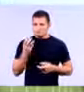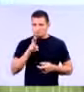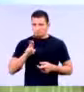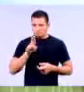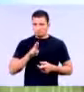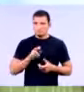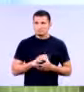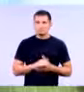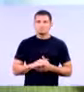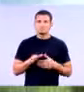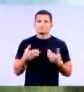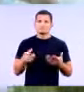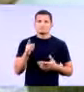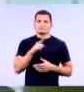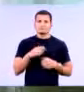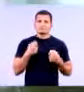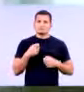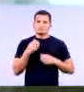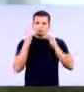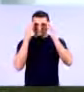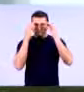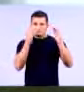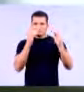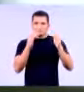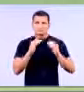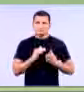Quais os que você deve seguir?